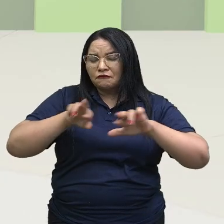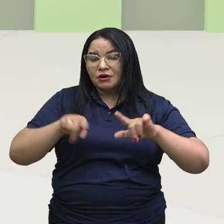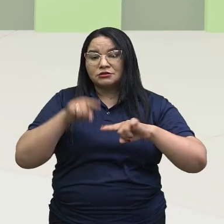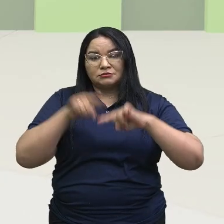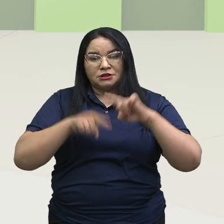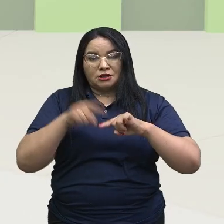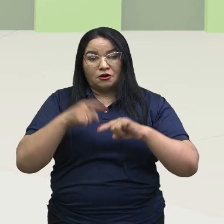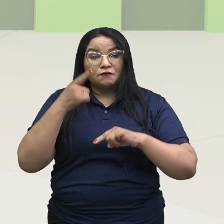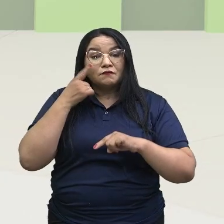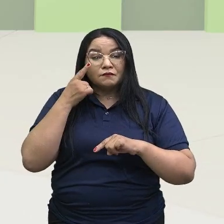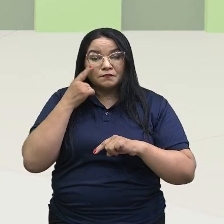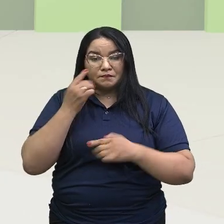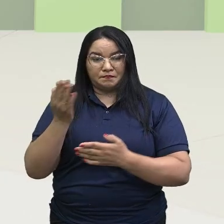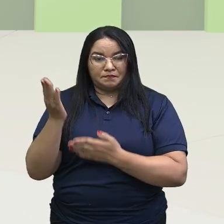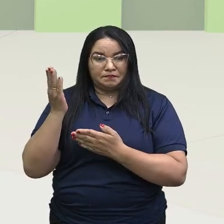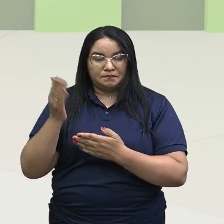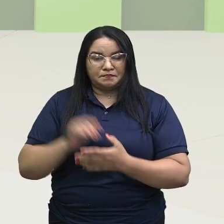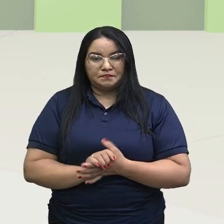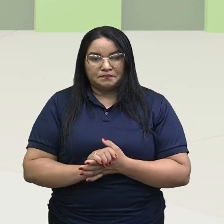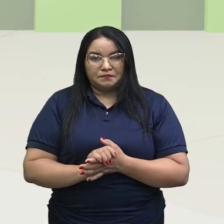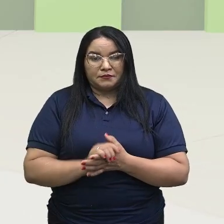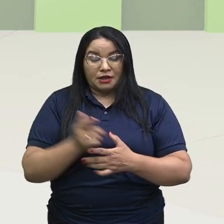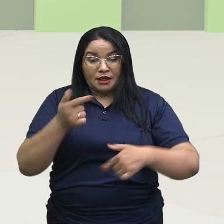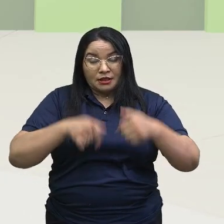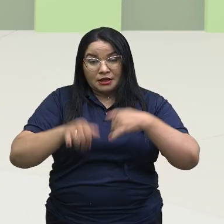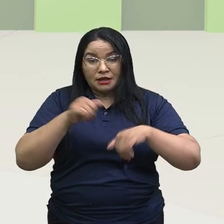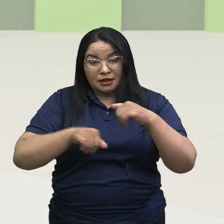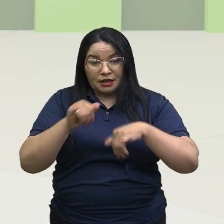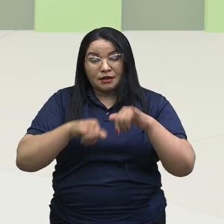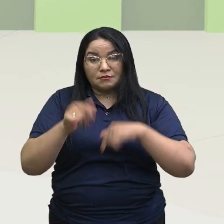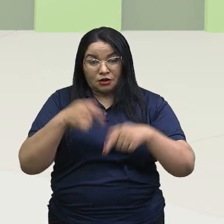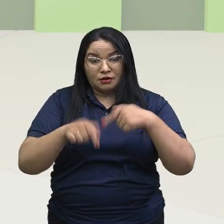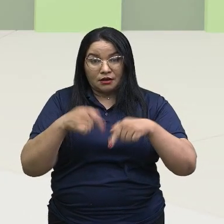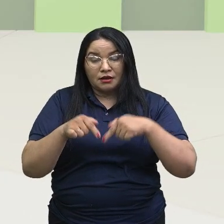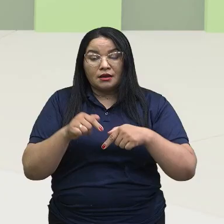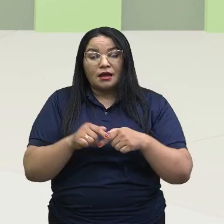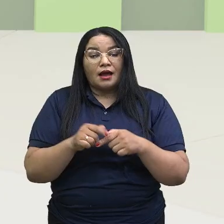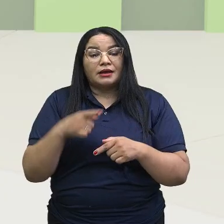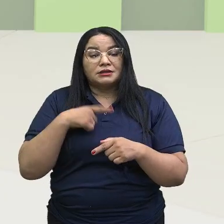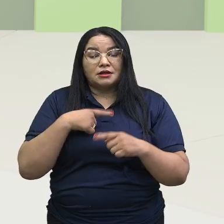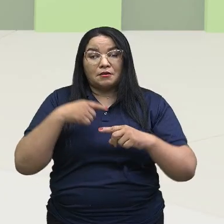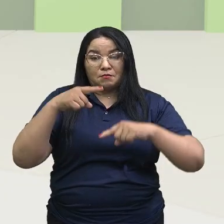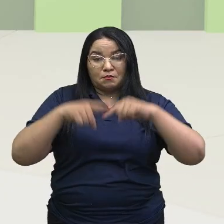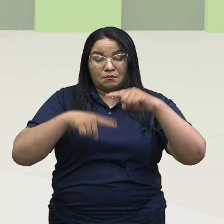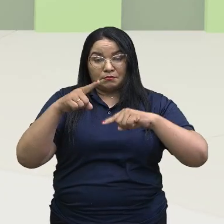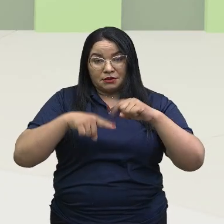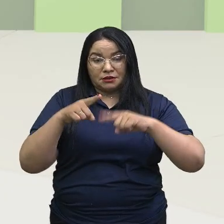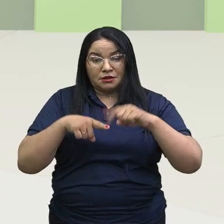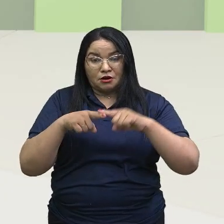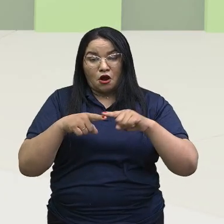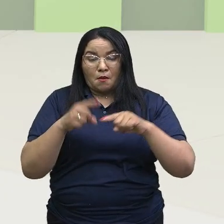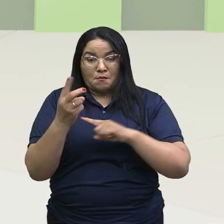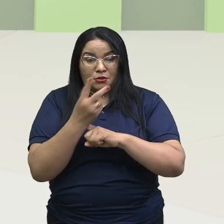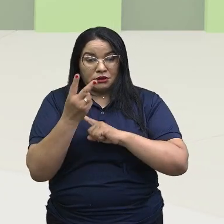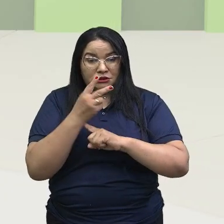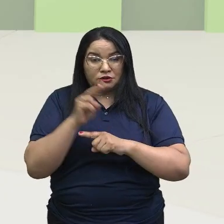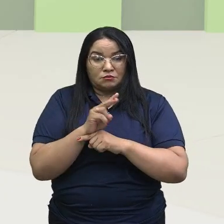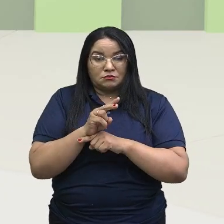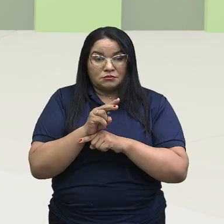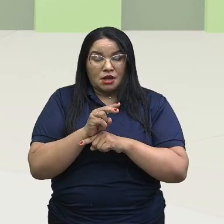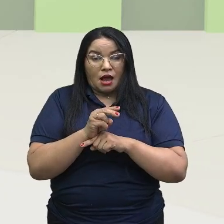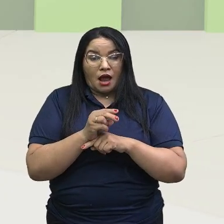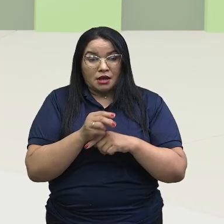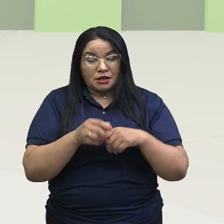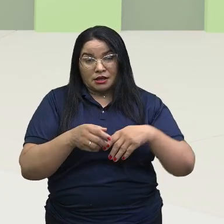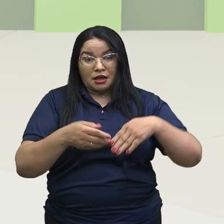olhada. Aqui no laboratório de química, nós temos aí os equipamentos de proteção individual, né? Que tem ali uma bota.